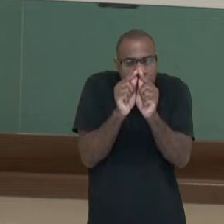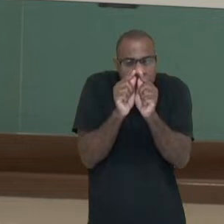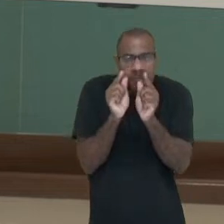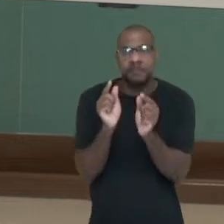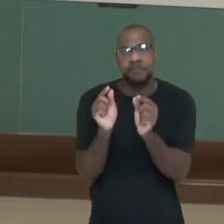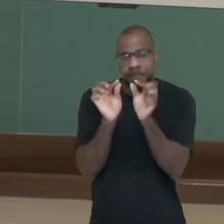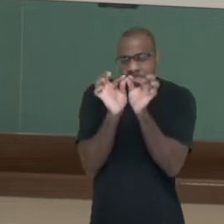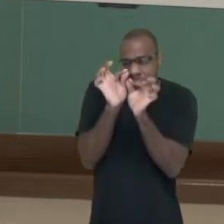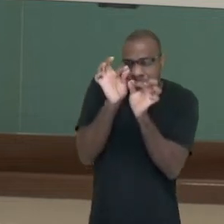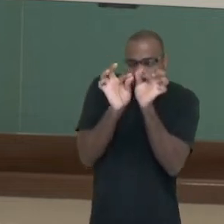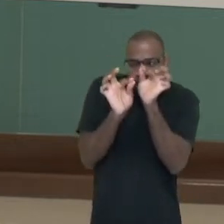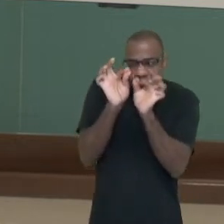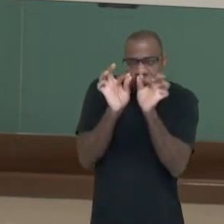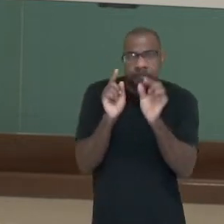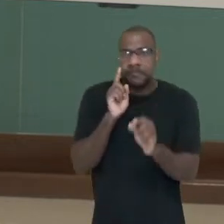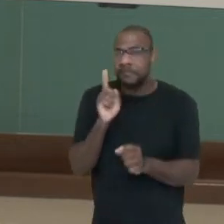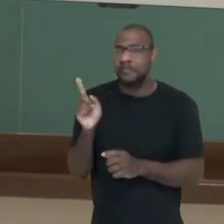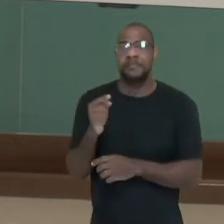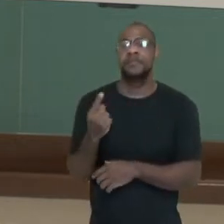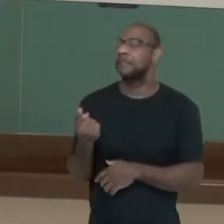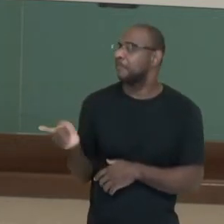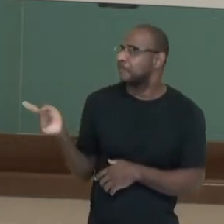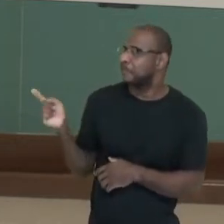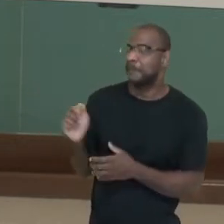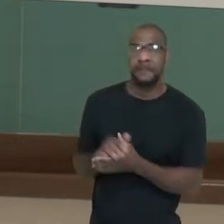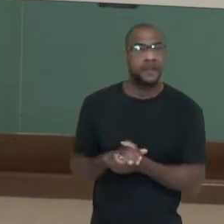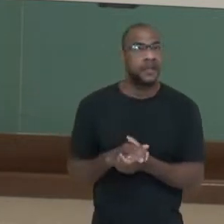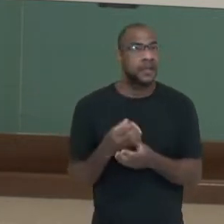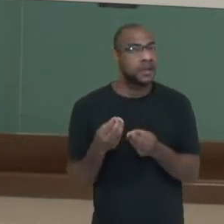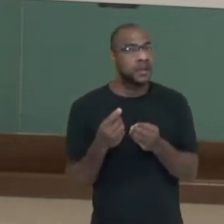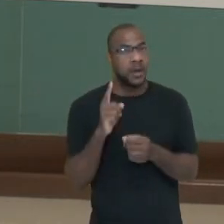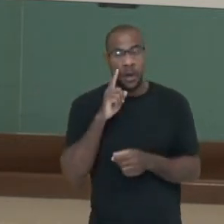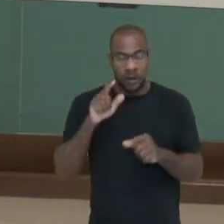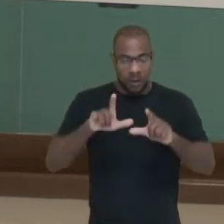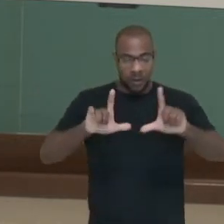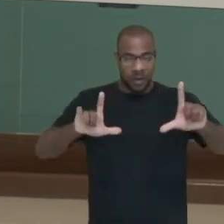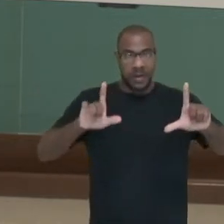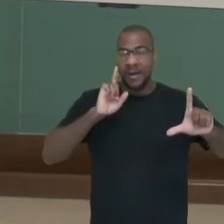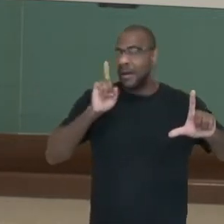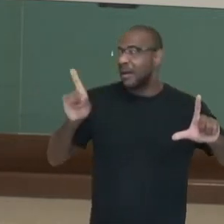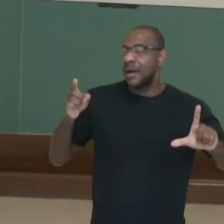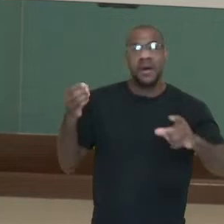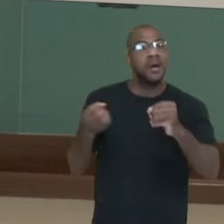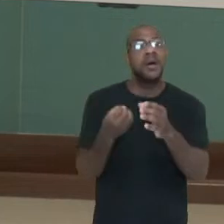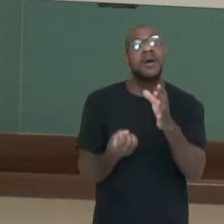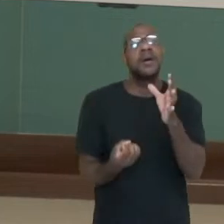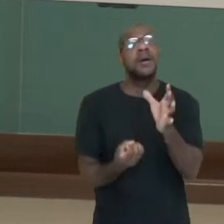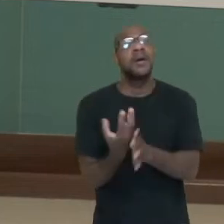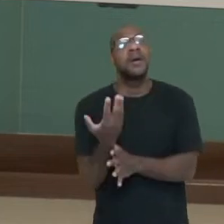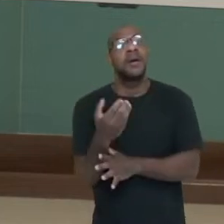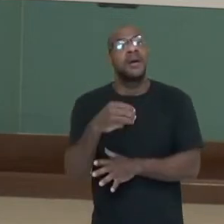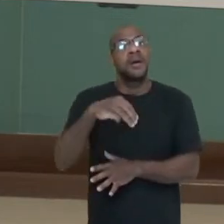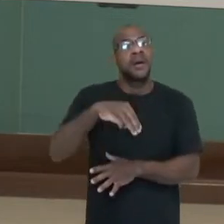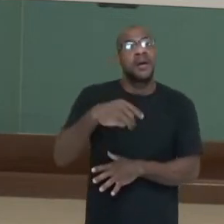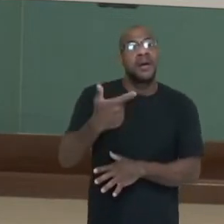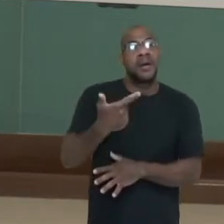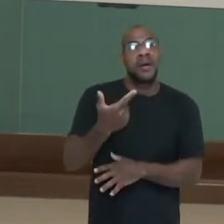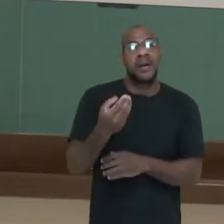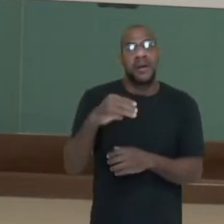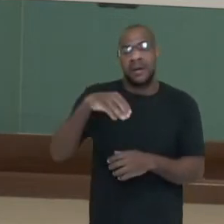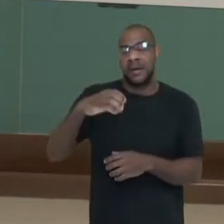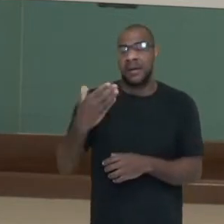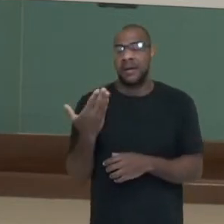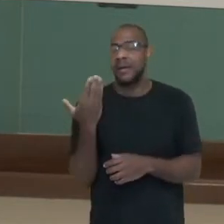olhada nesse quadro aqui, da onde surge o metro quadrado, centímetro quadrado? Pensem comigo, se esse